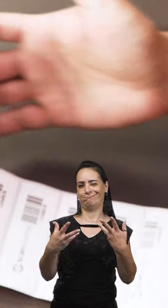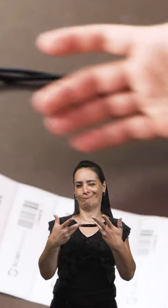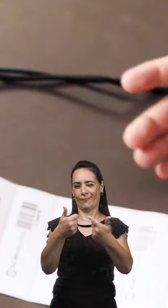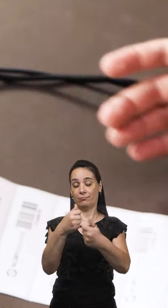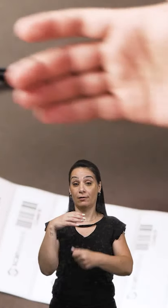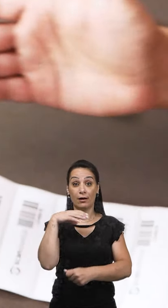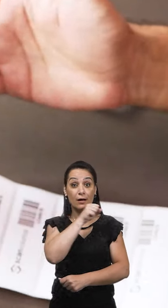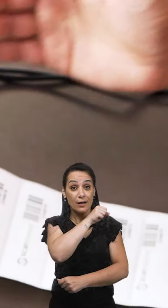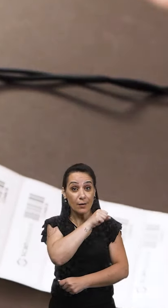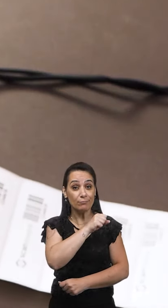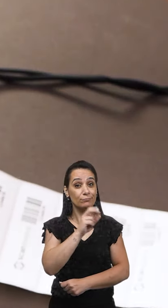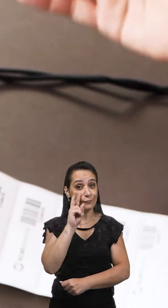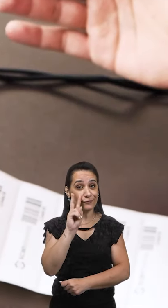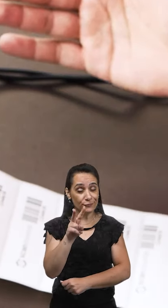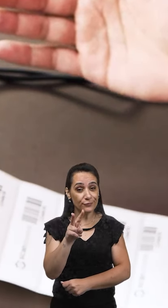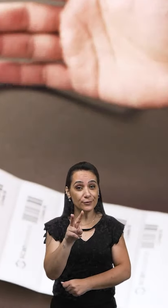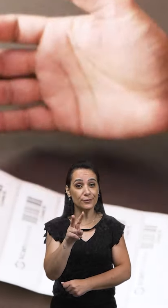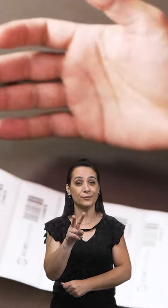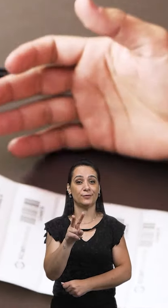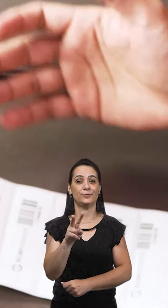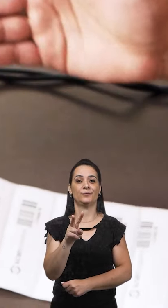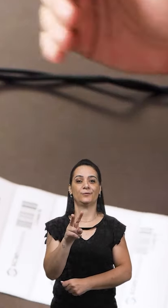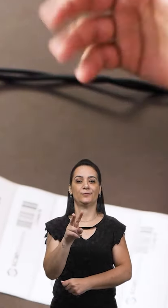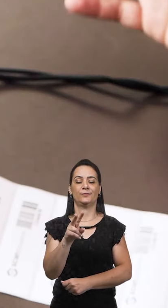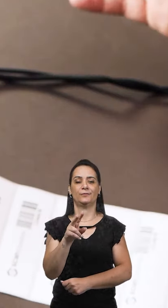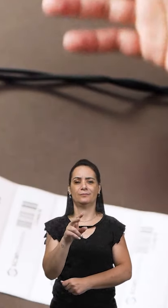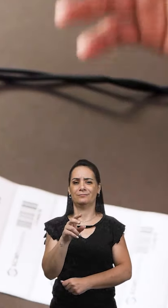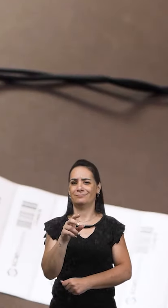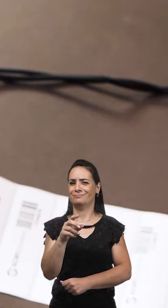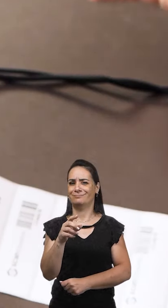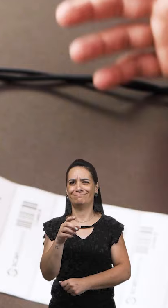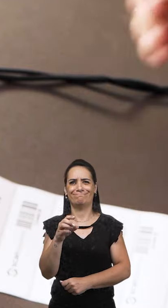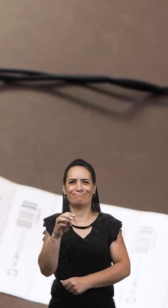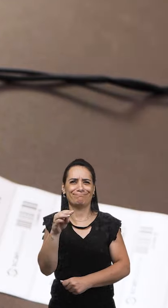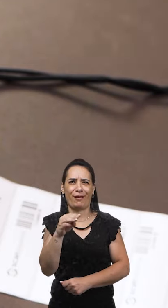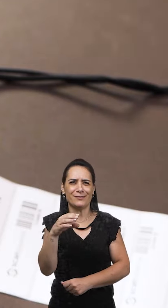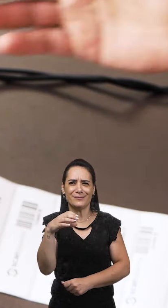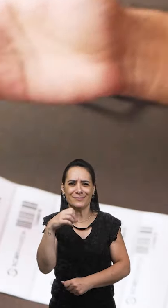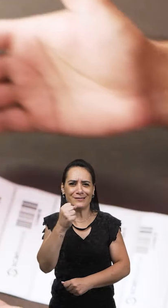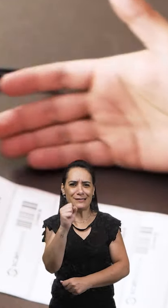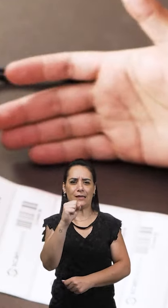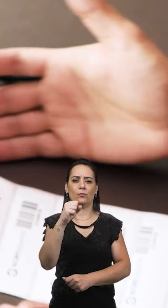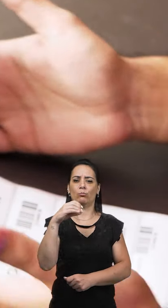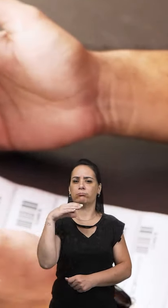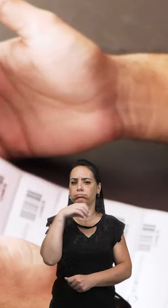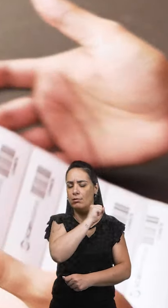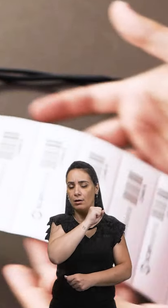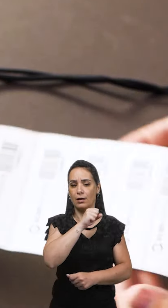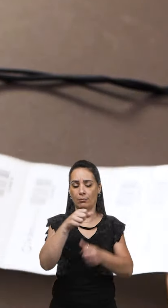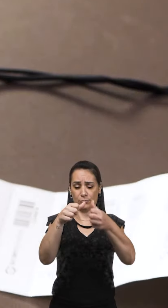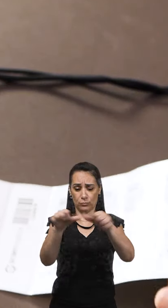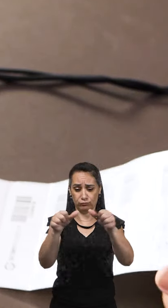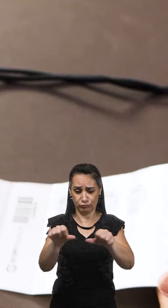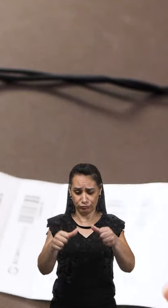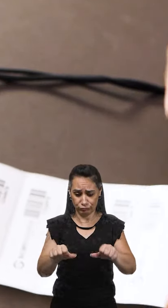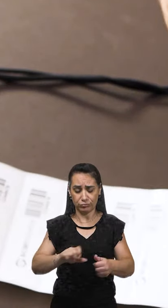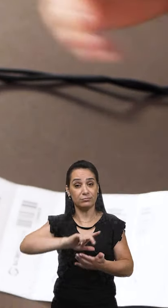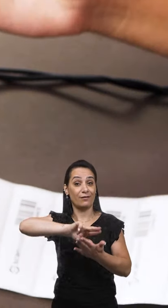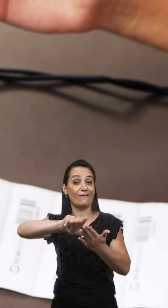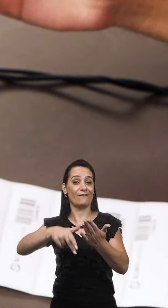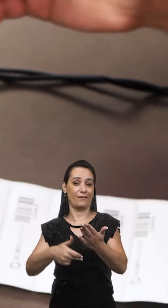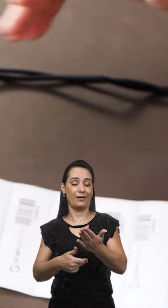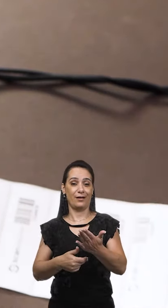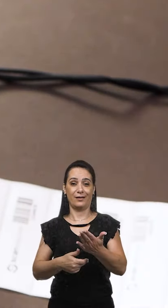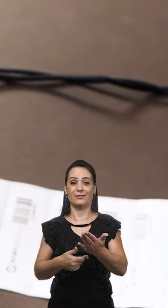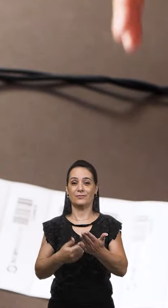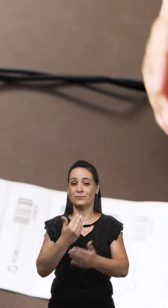Olha só, gente, sensacional, super rápido. Vocês viram que basicamente em que milissegundos você conseguiu ter a impressão de